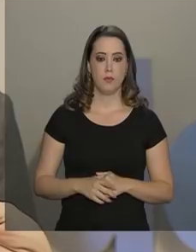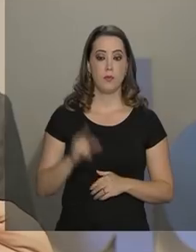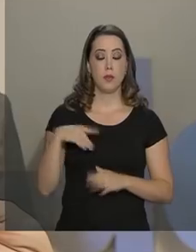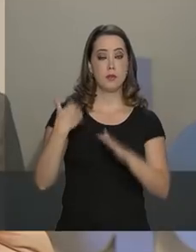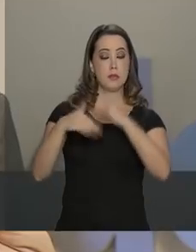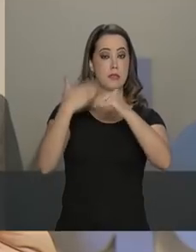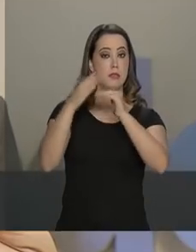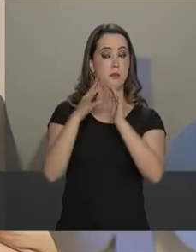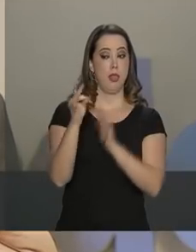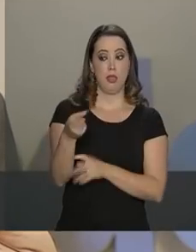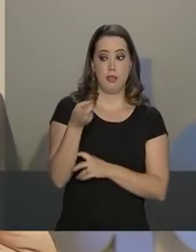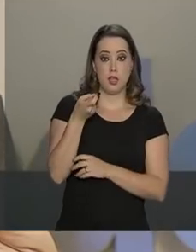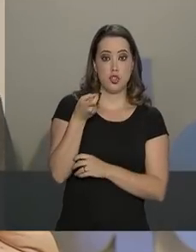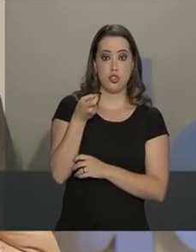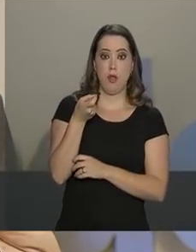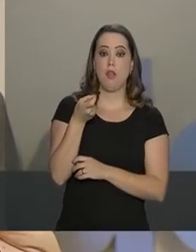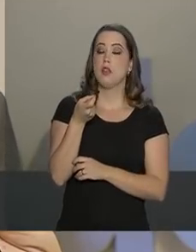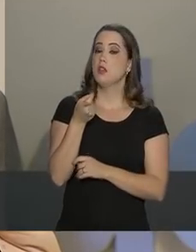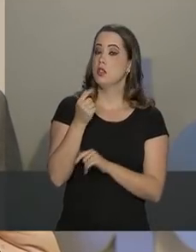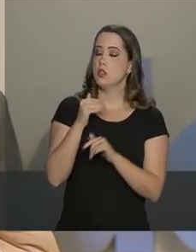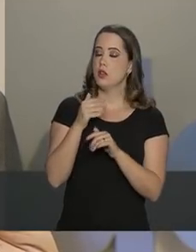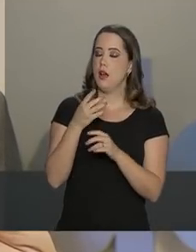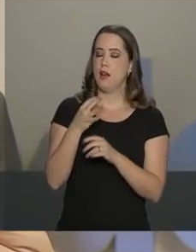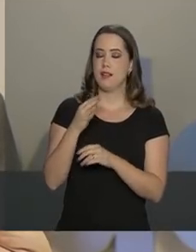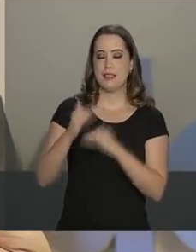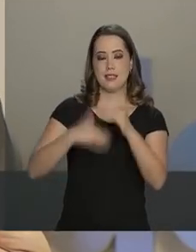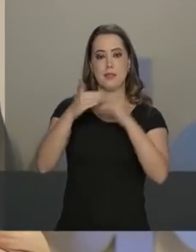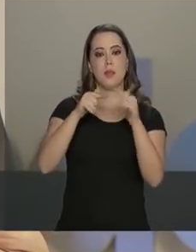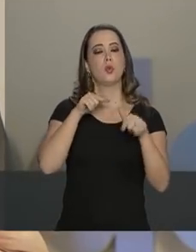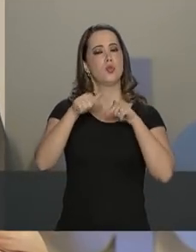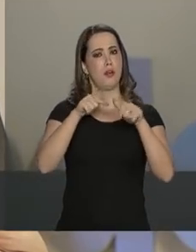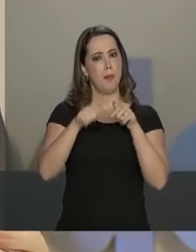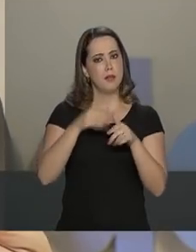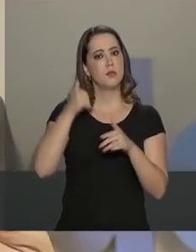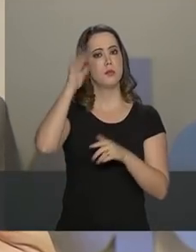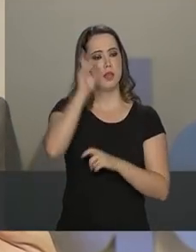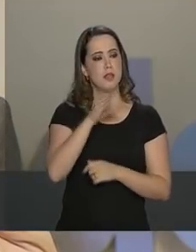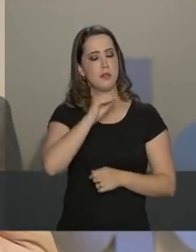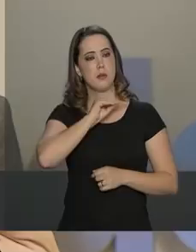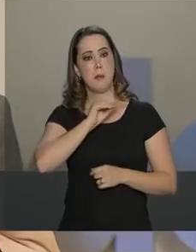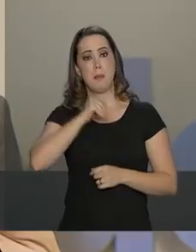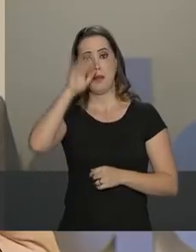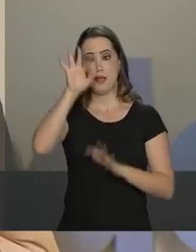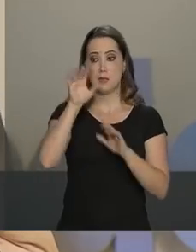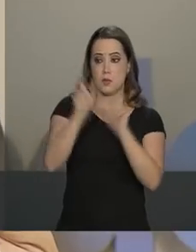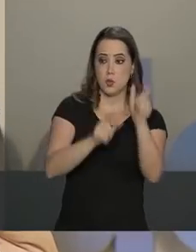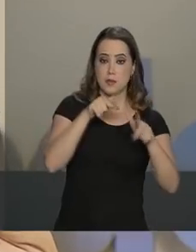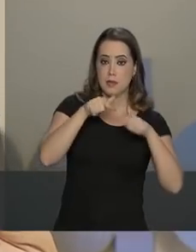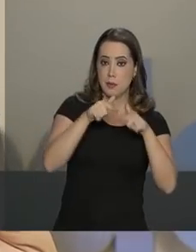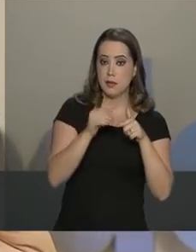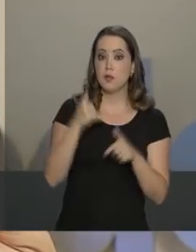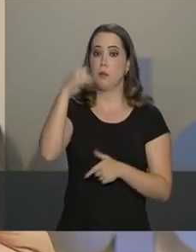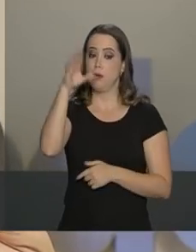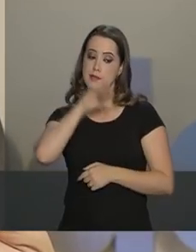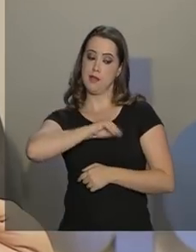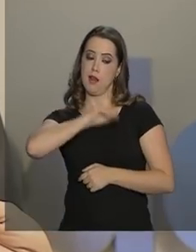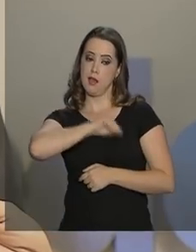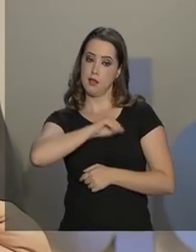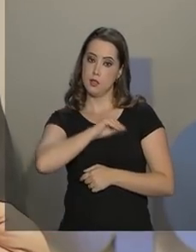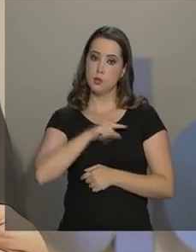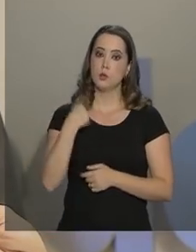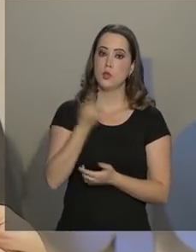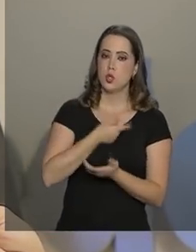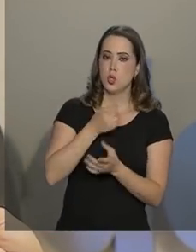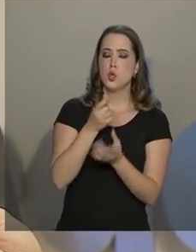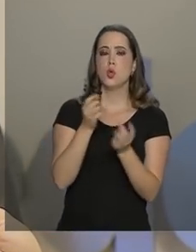taxa de emprego e aumenta a massa salarial aumenta a renda disponível das famílias e aumenta o consumo e o consumo é base de tributação Nossa então